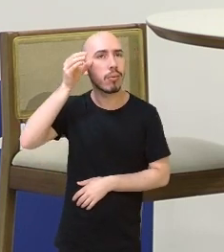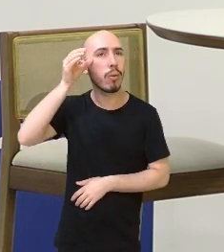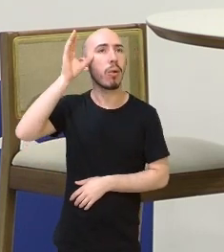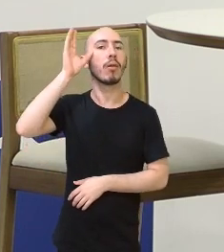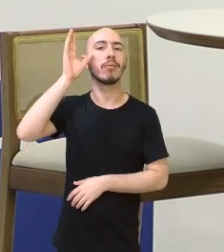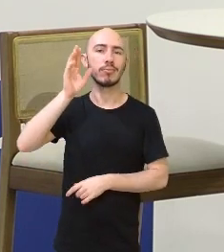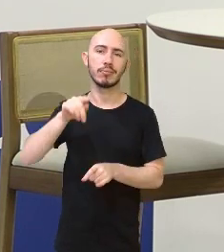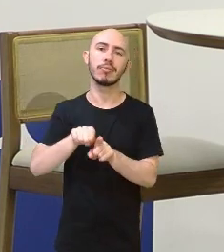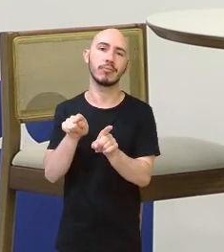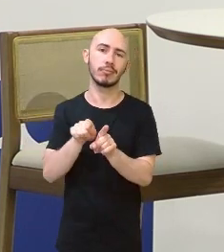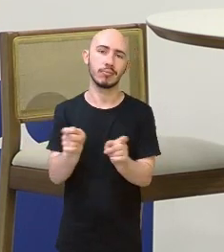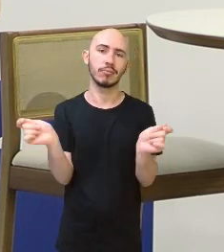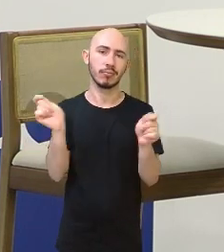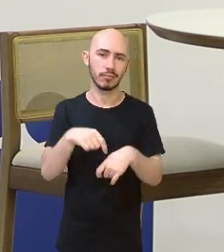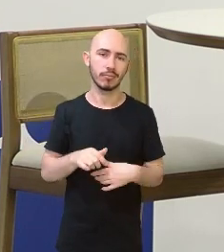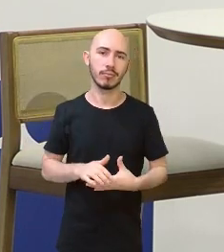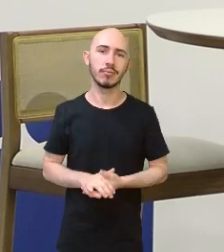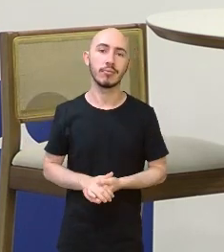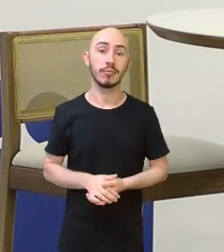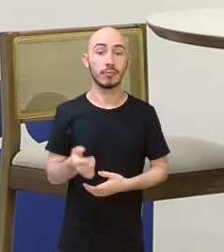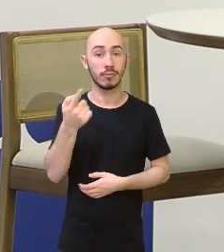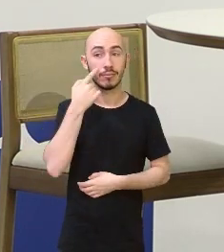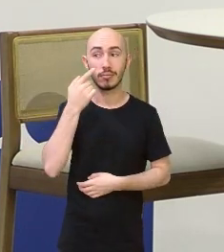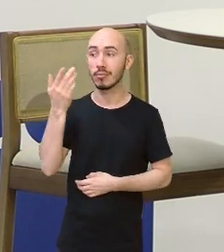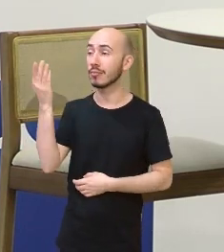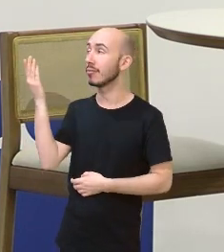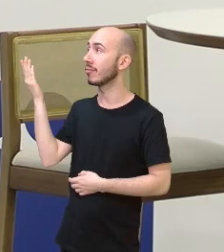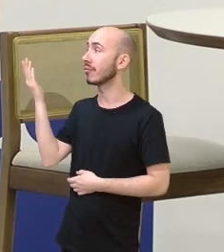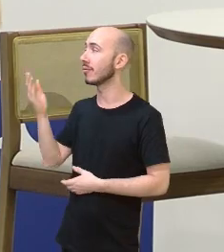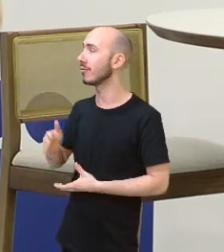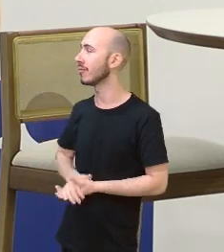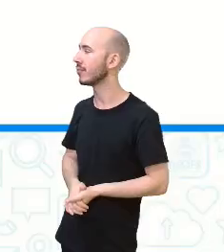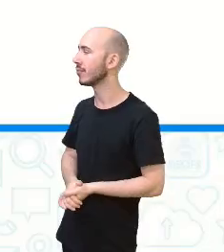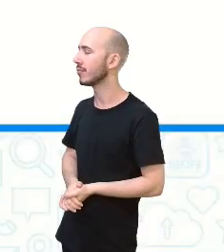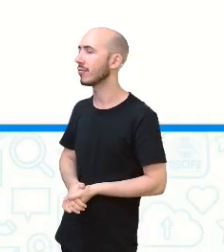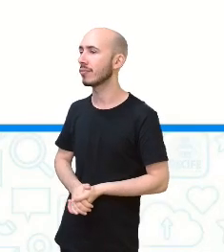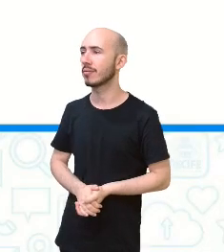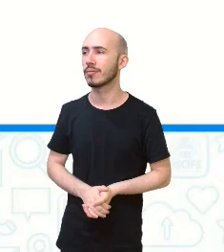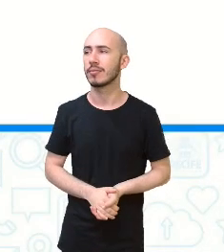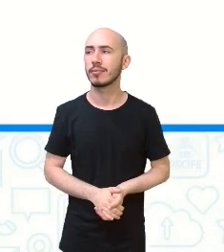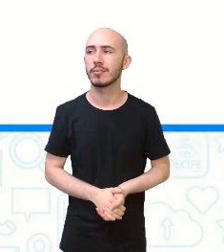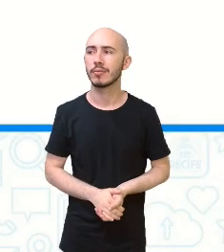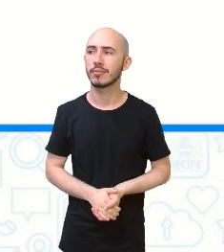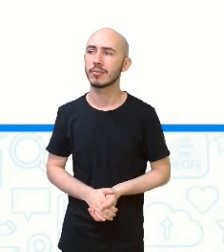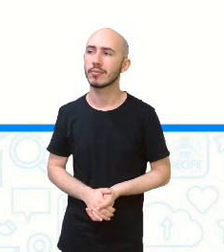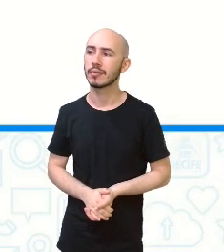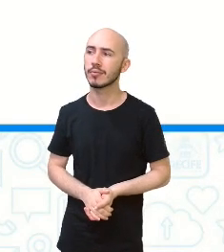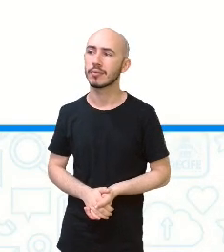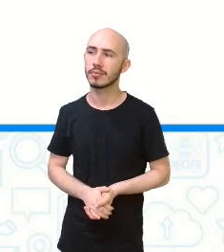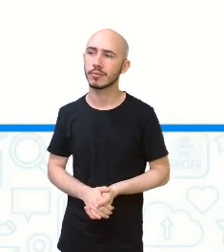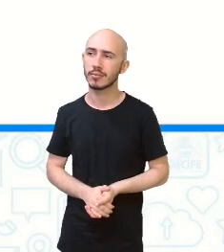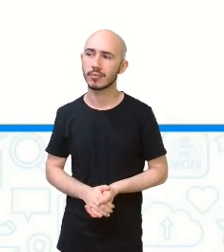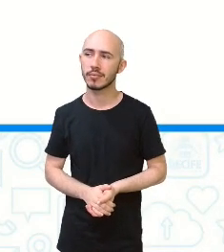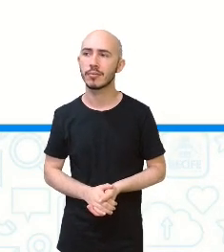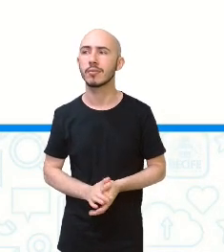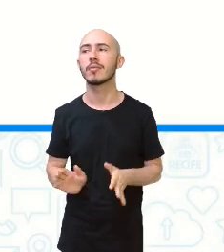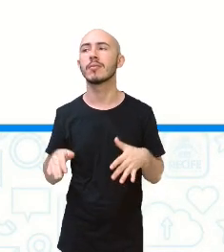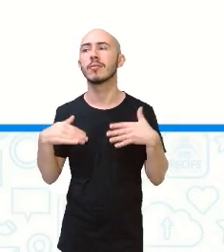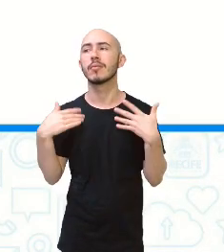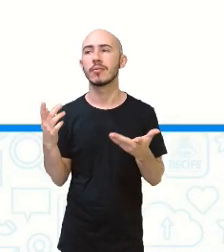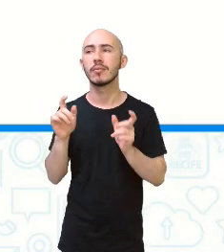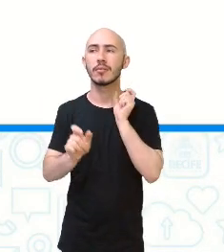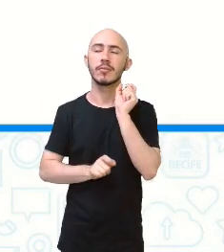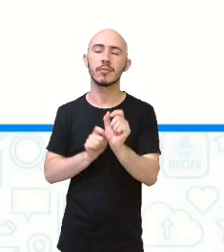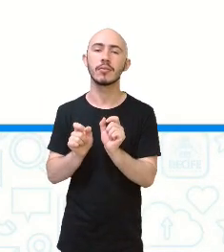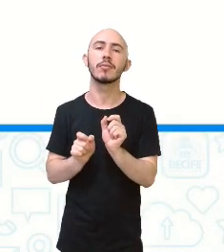Então, vamos continuar aqui. Vamos ver esse slide? Vou voltar para ler agora. O elemento do verbete, chamado